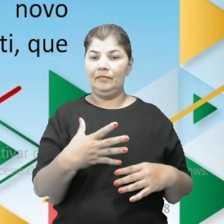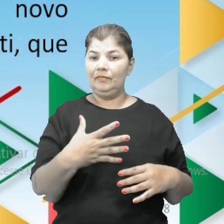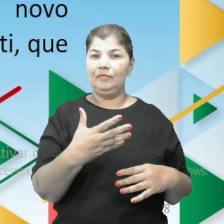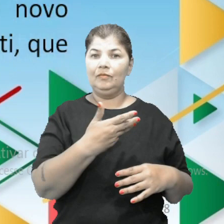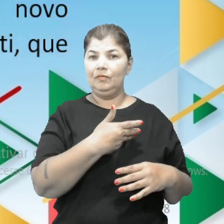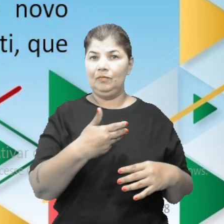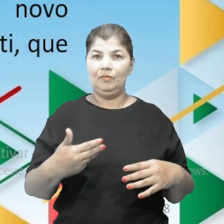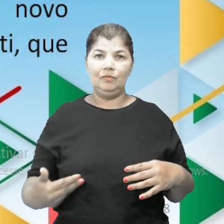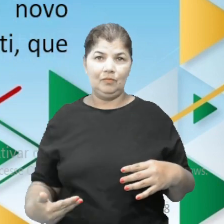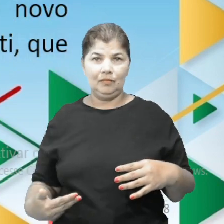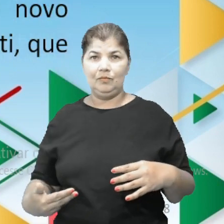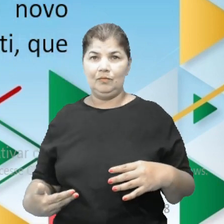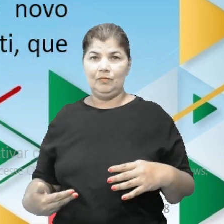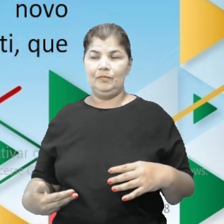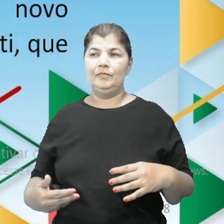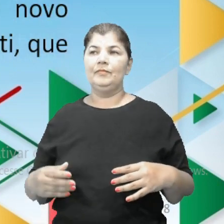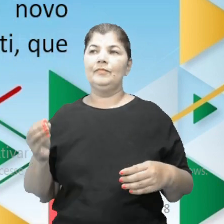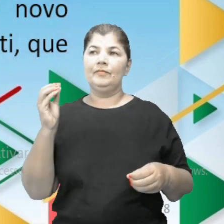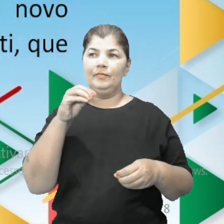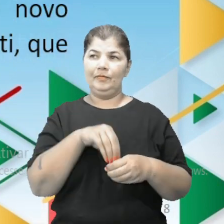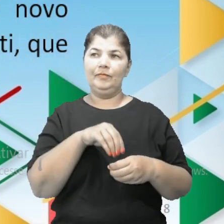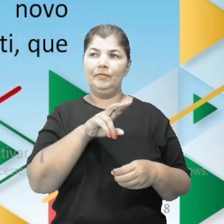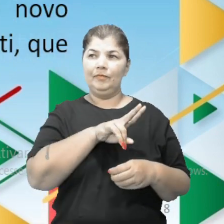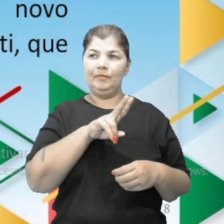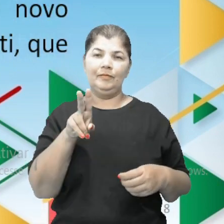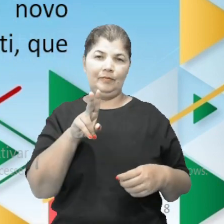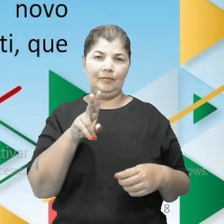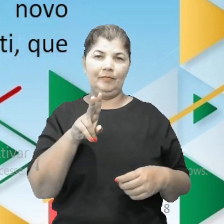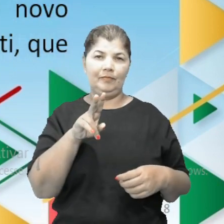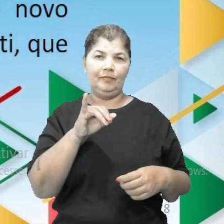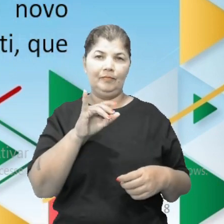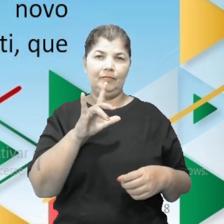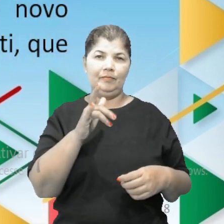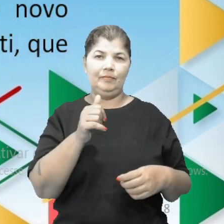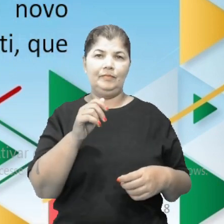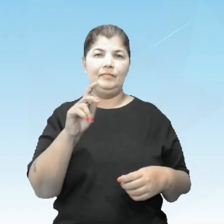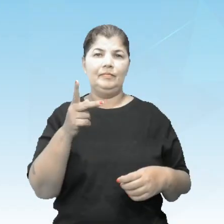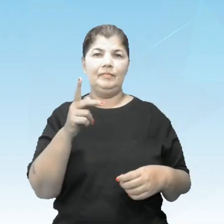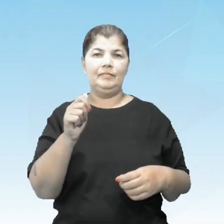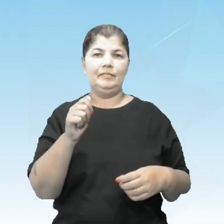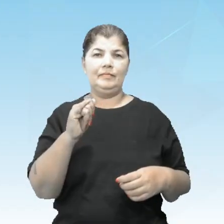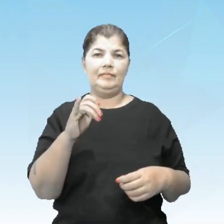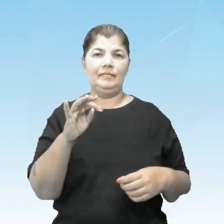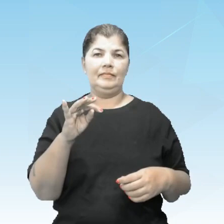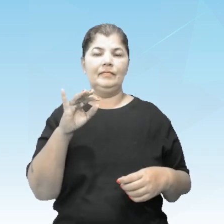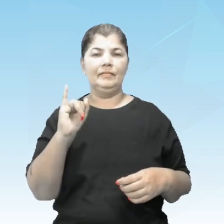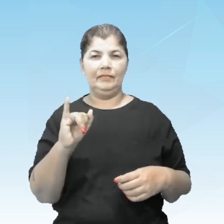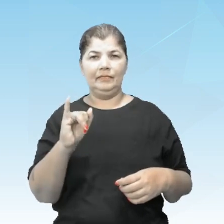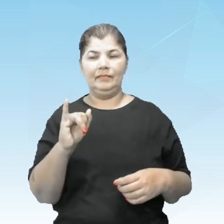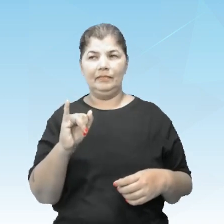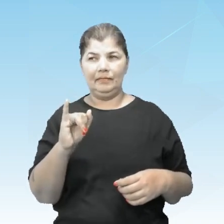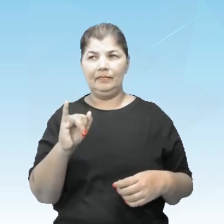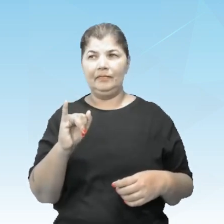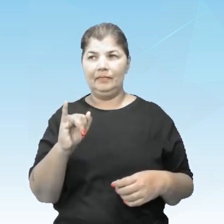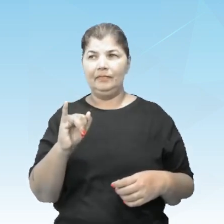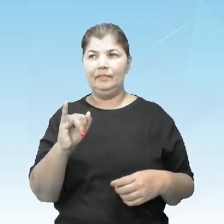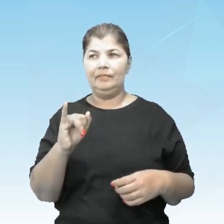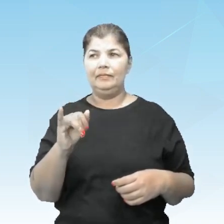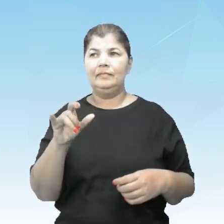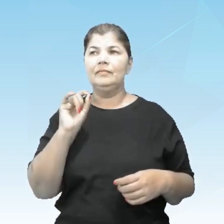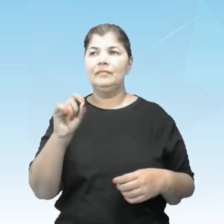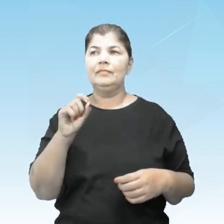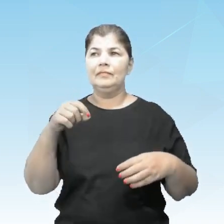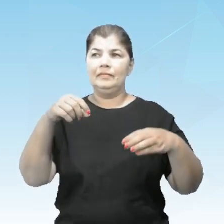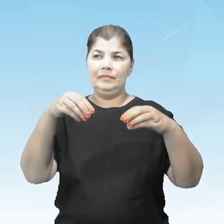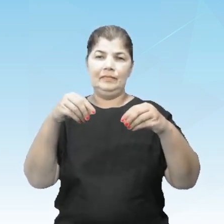ilha, Haiti, do Uruaque Arrit, que significa